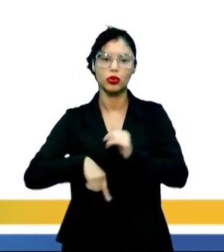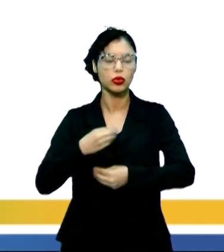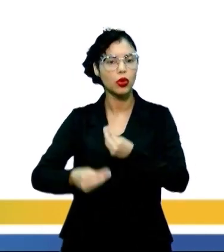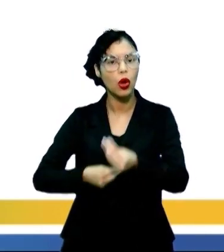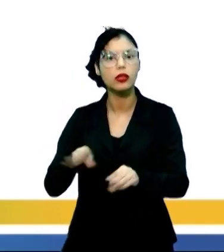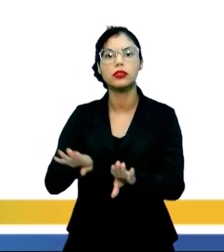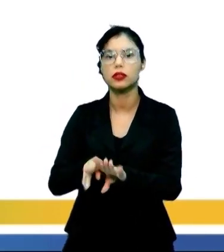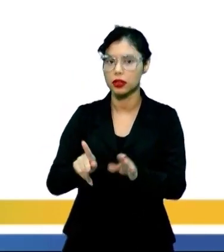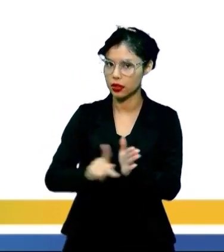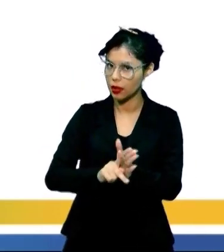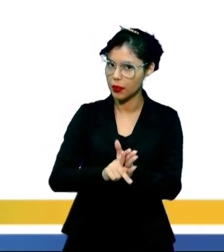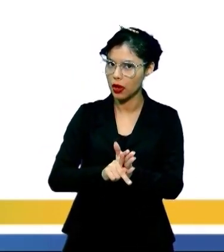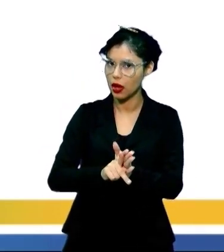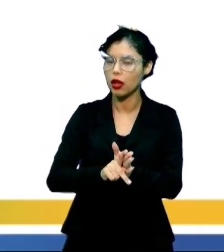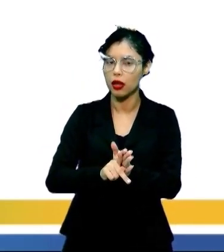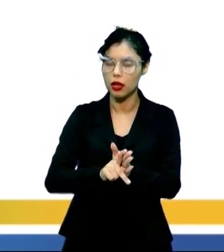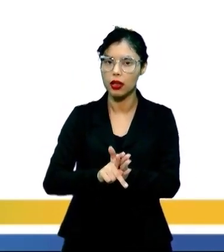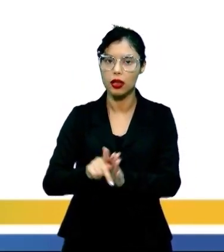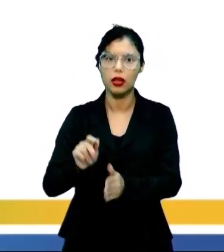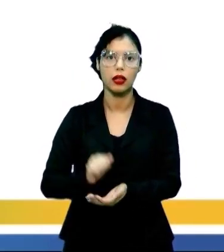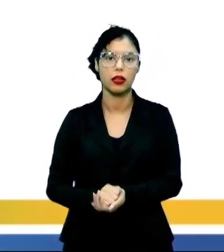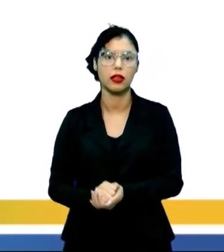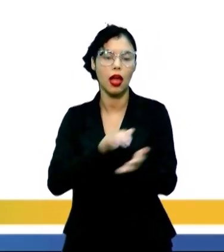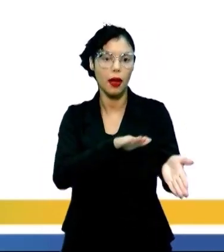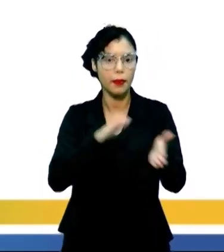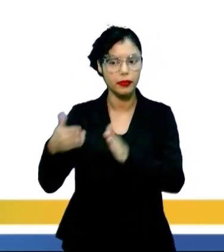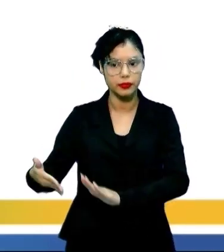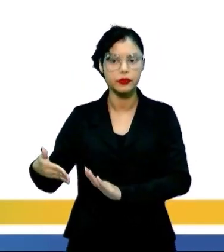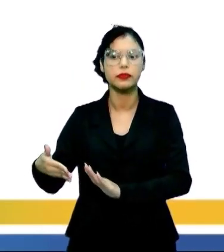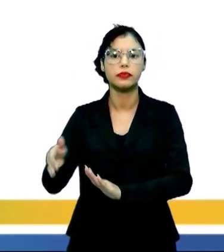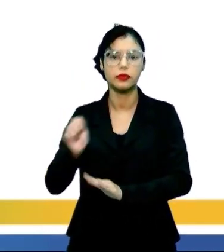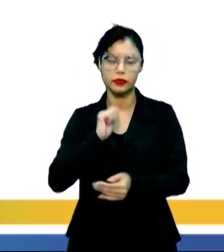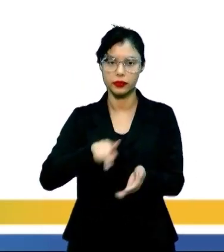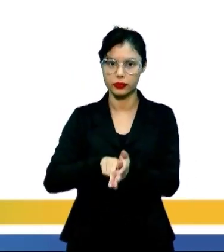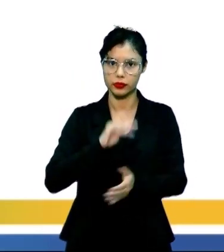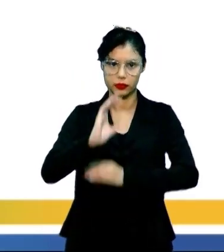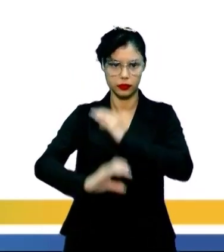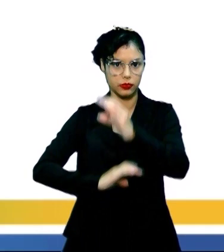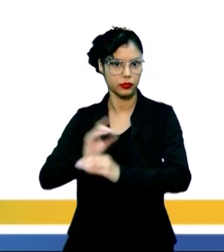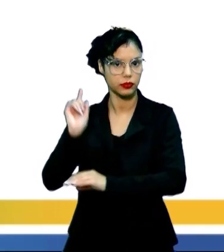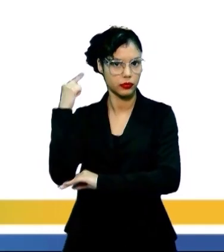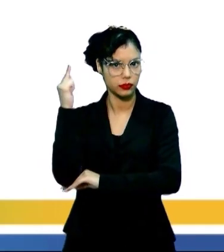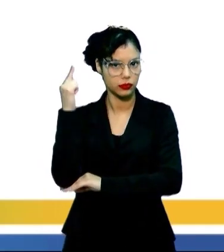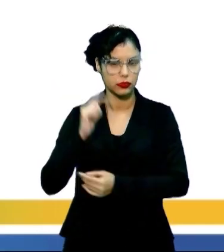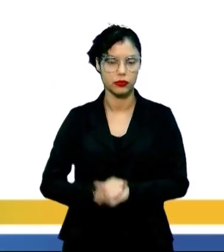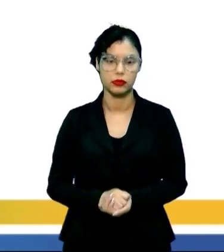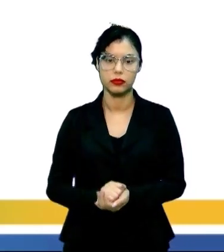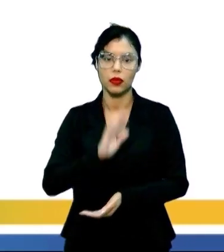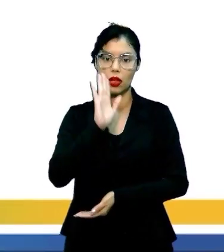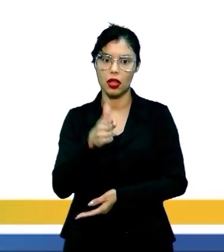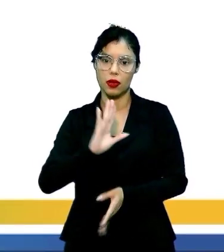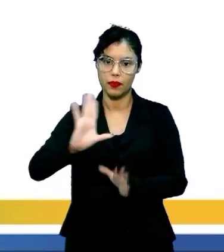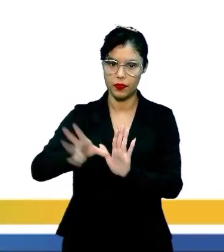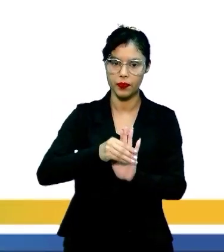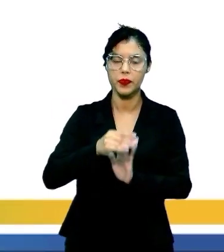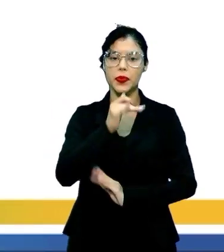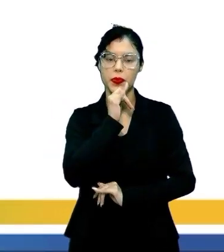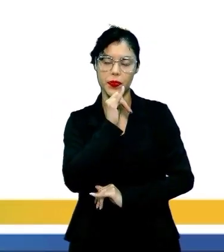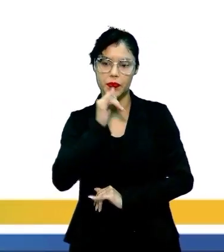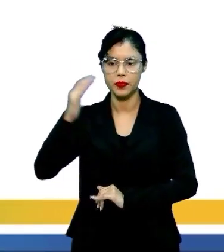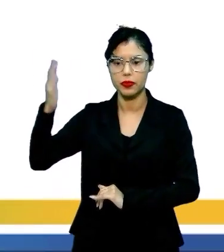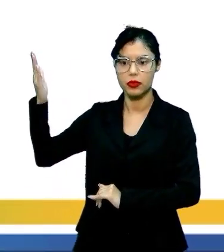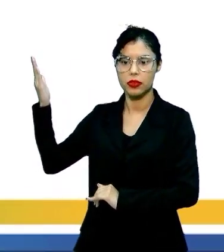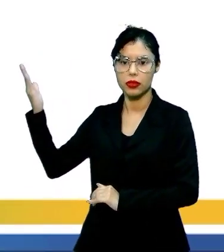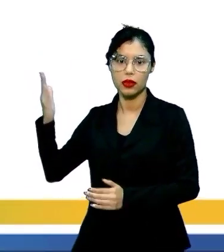também se dão a partir dos ciclos biogeoquímicos. Vou já chegar para dar um exemplo para